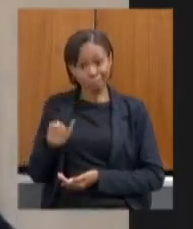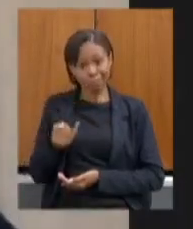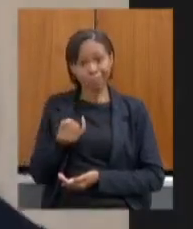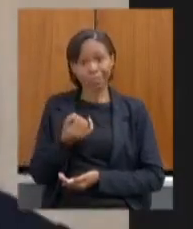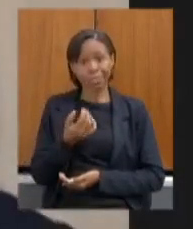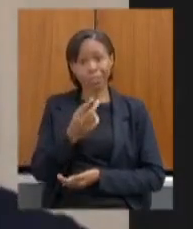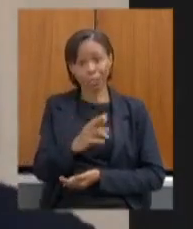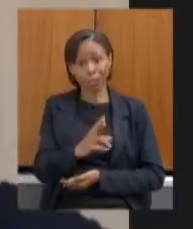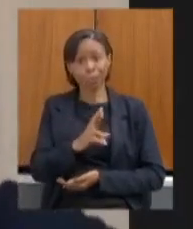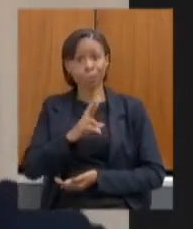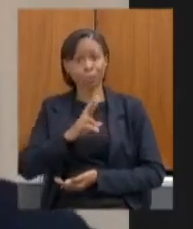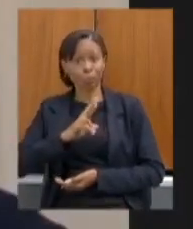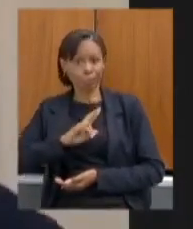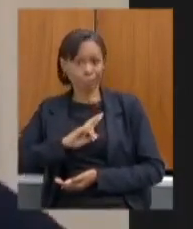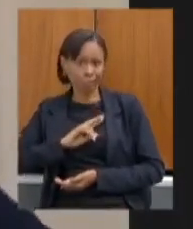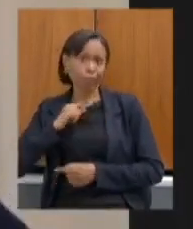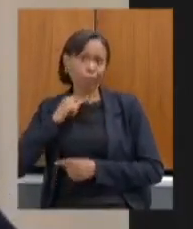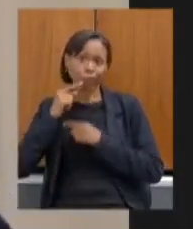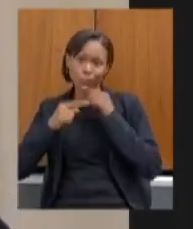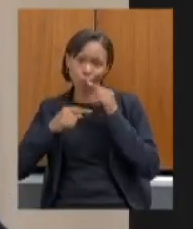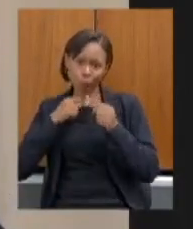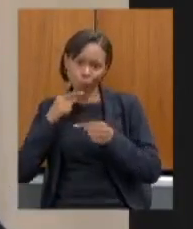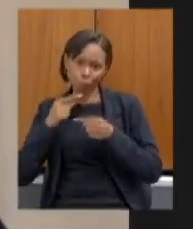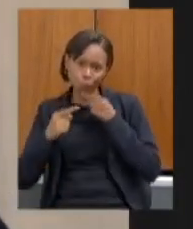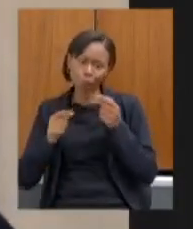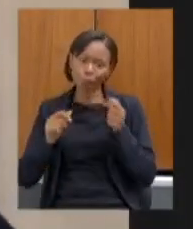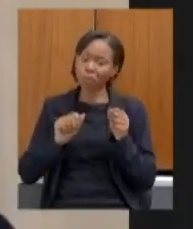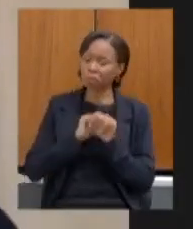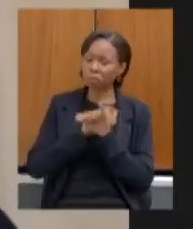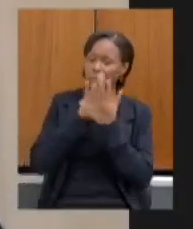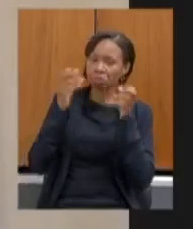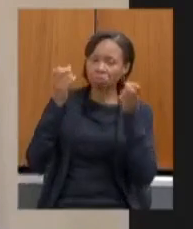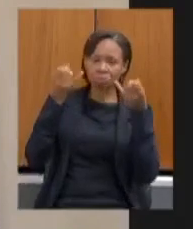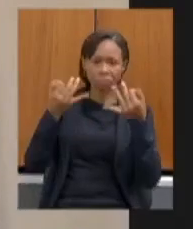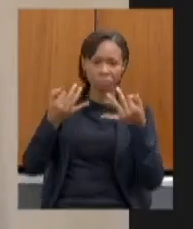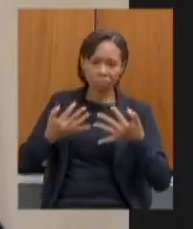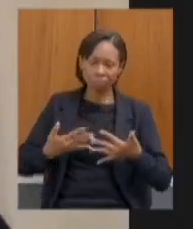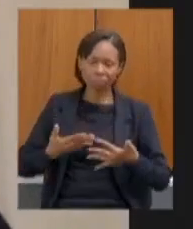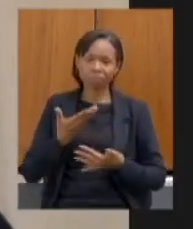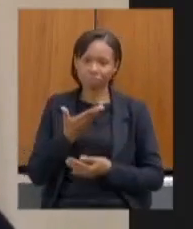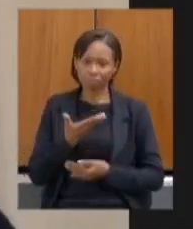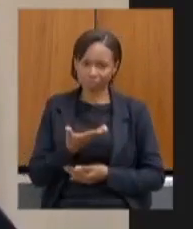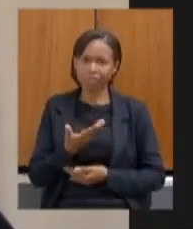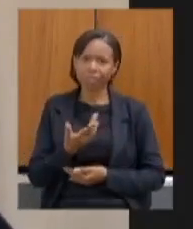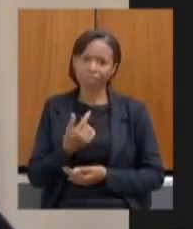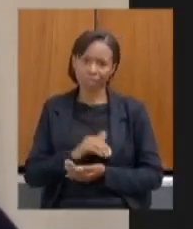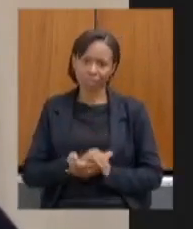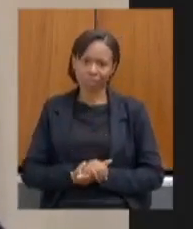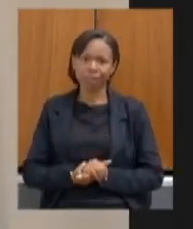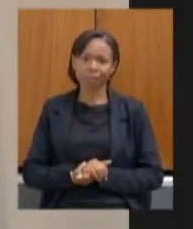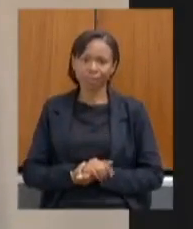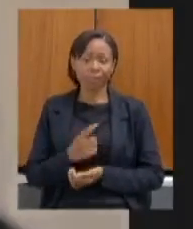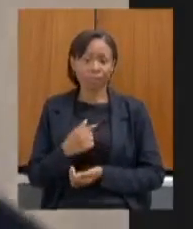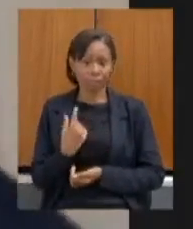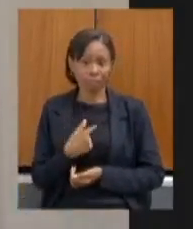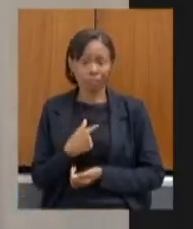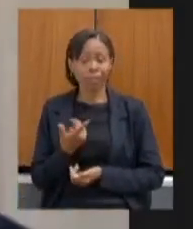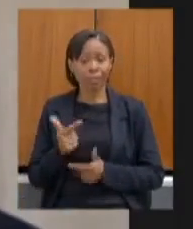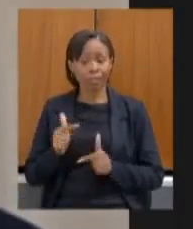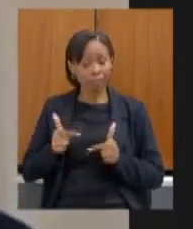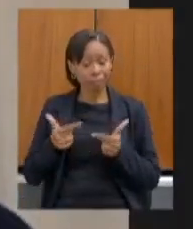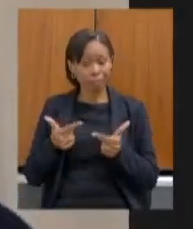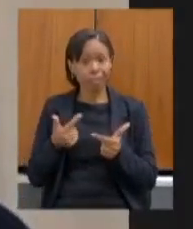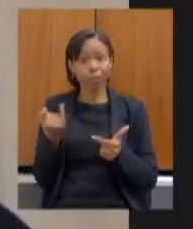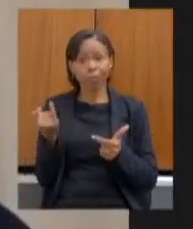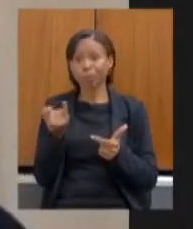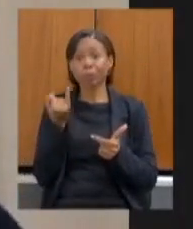nossas dúvidas e podermos aí exercer a nossa atividade por si, por mais importante que é essa,